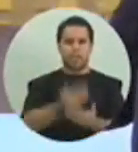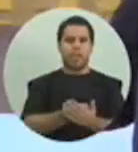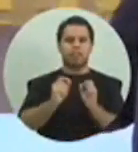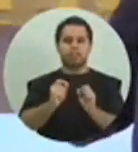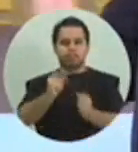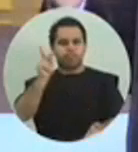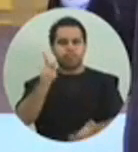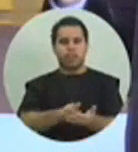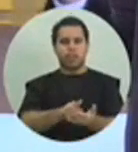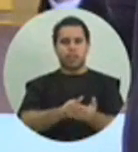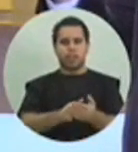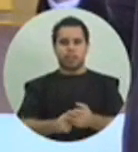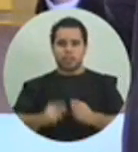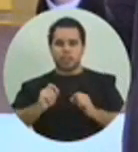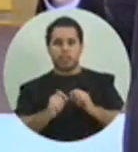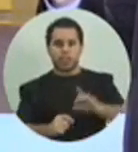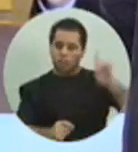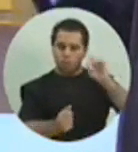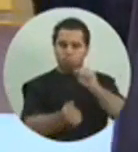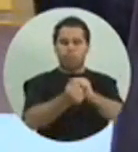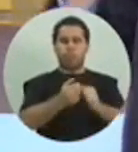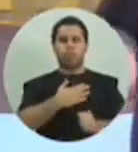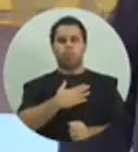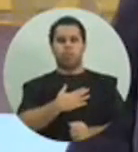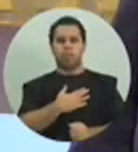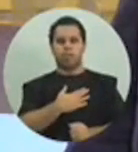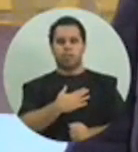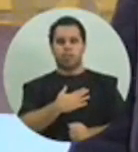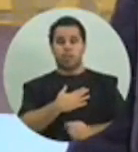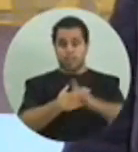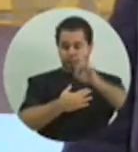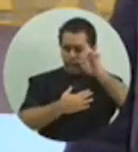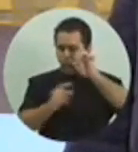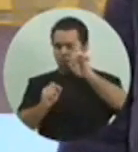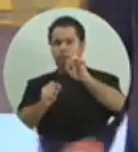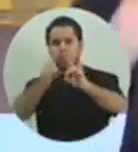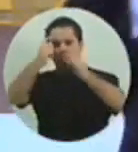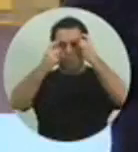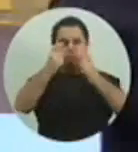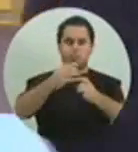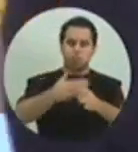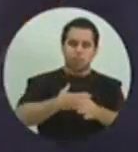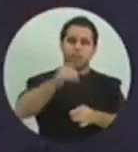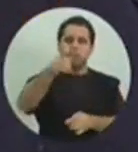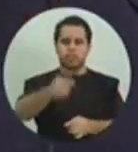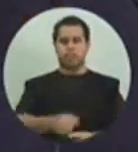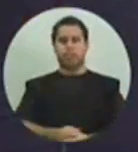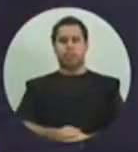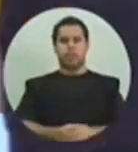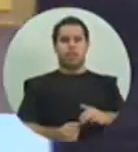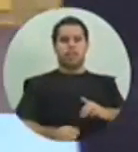Numa crença santa de que eu sou bom, de que eu me interesso por